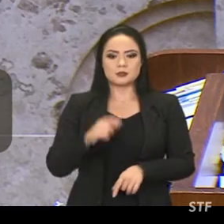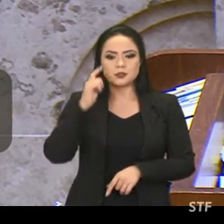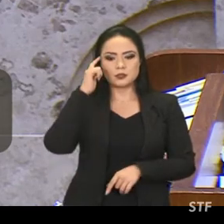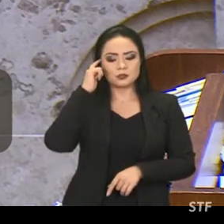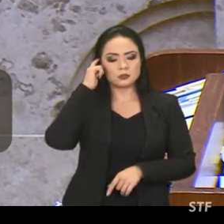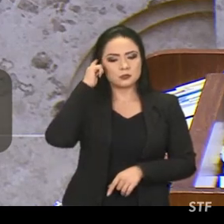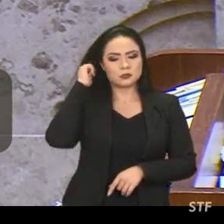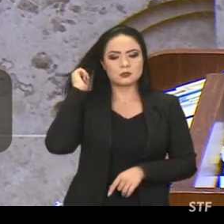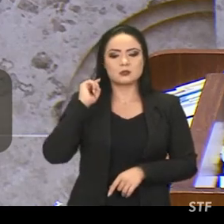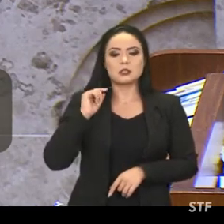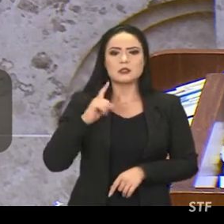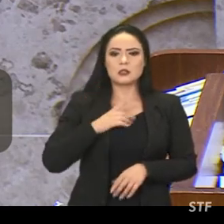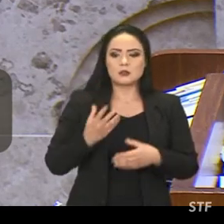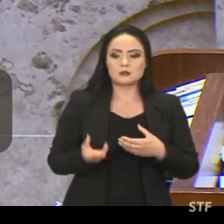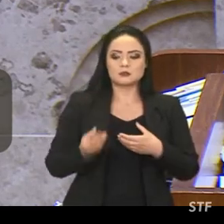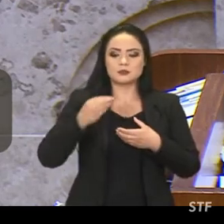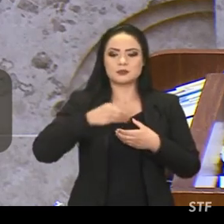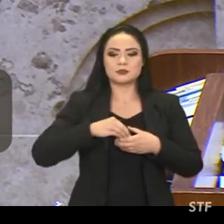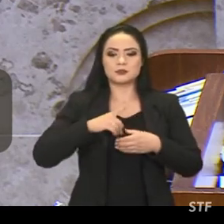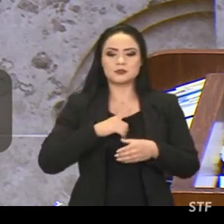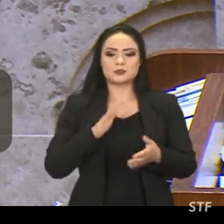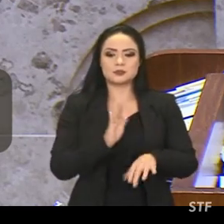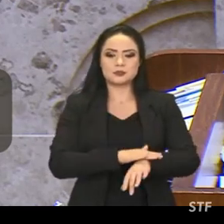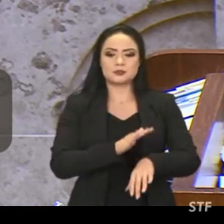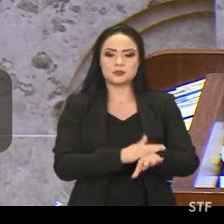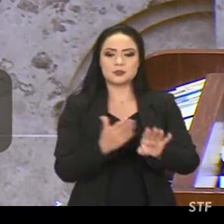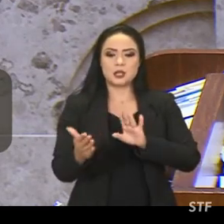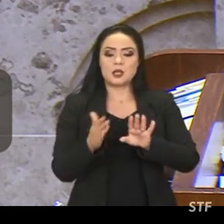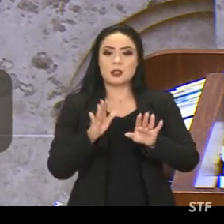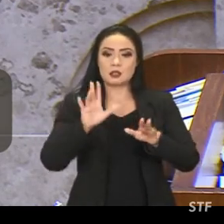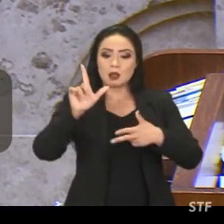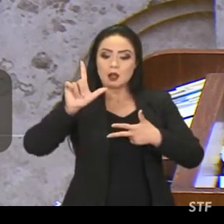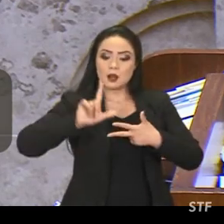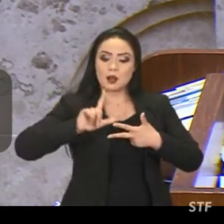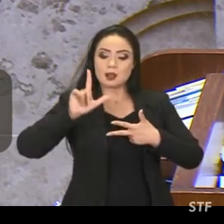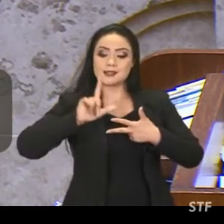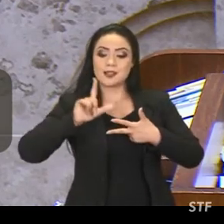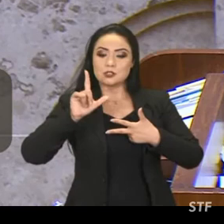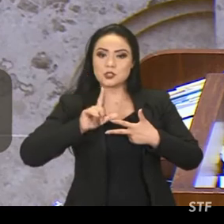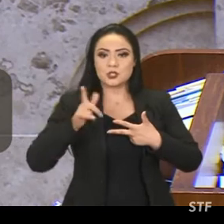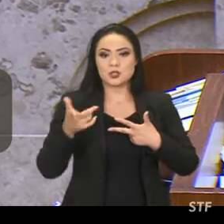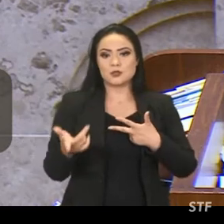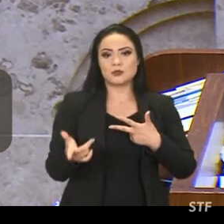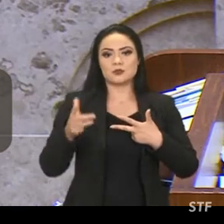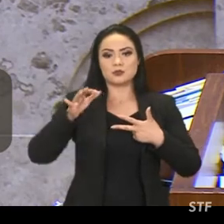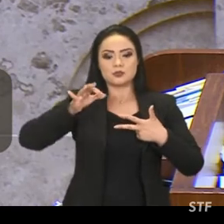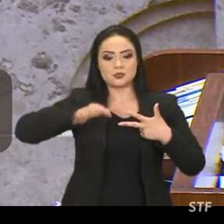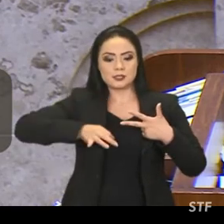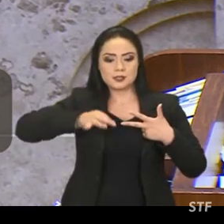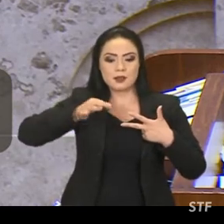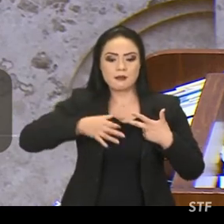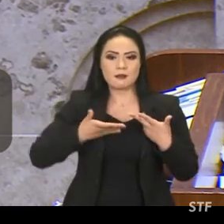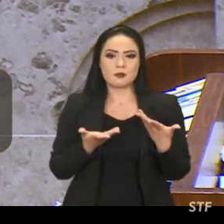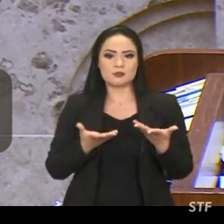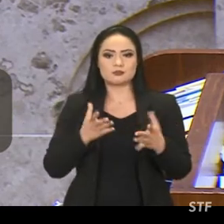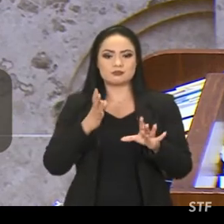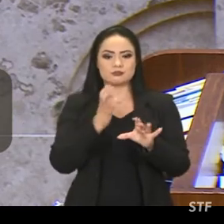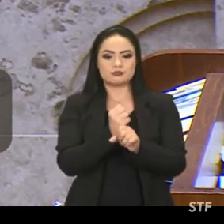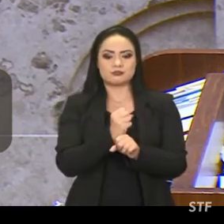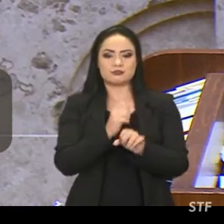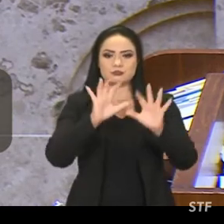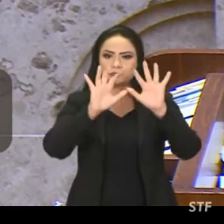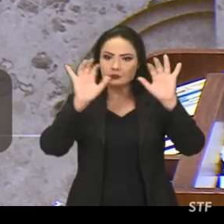está integrado no capítulo do Poder Legislativo, não é do Poder Judiciário, o Tribunal de Contas, e